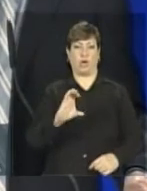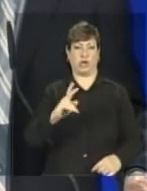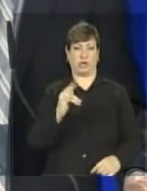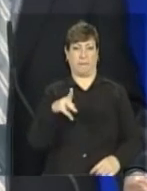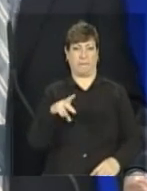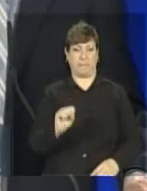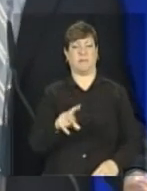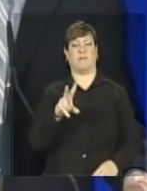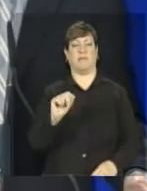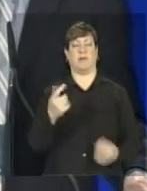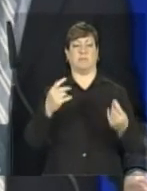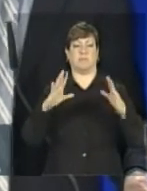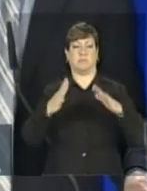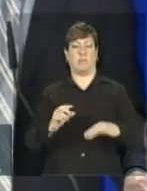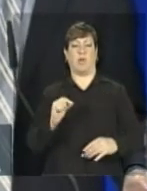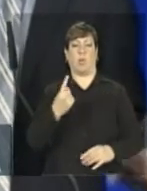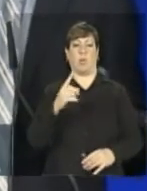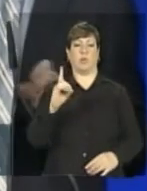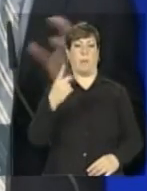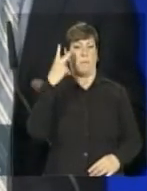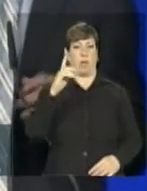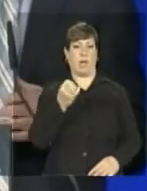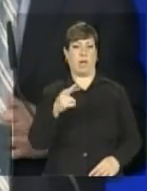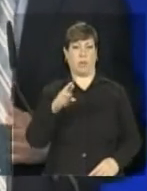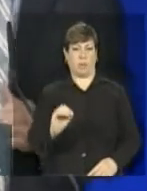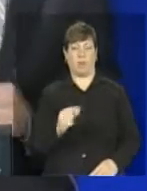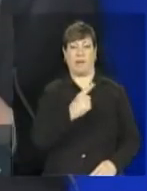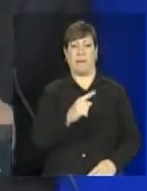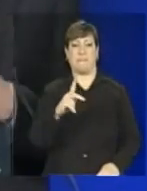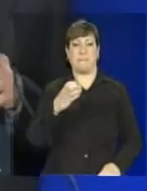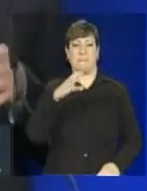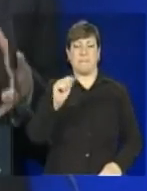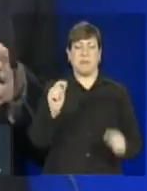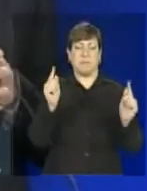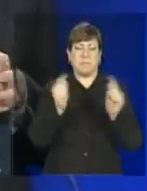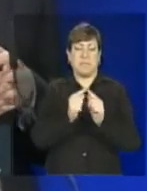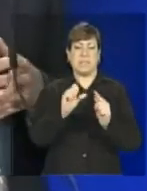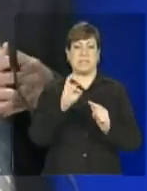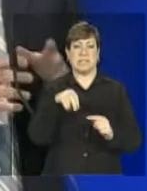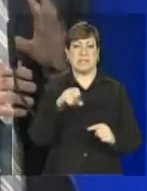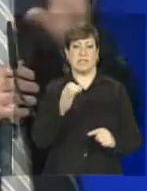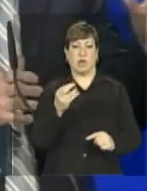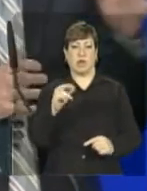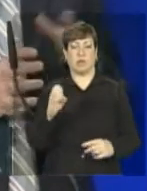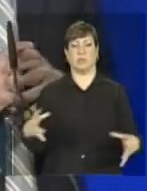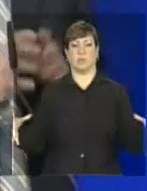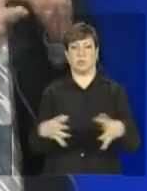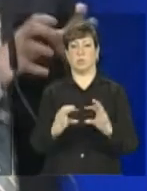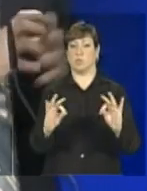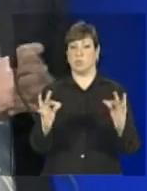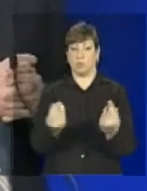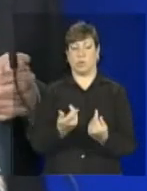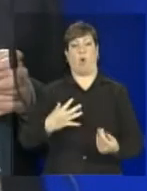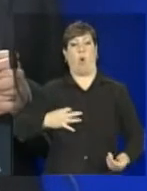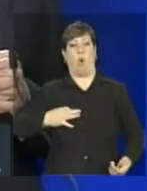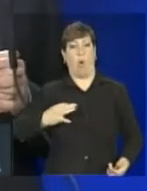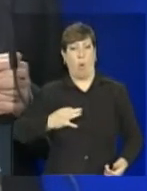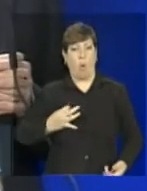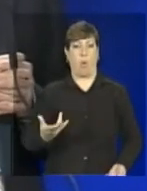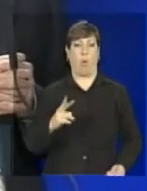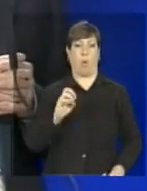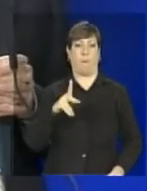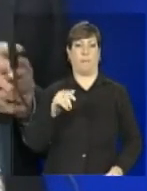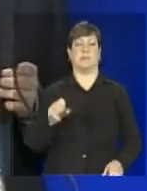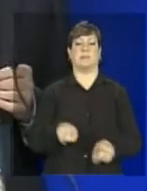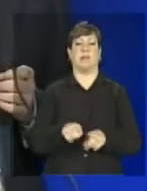de $1, 1 euro por peça. Mini sensores estarão embutidos em tudo, desde roupa até